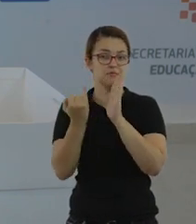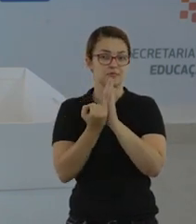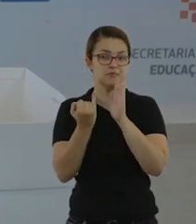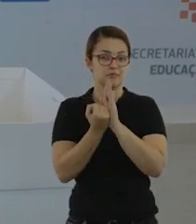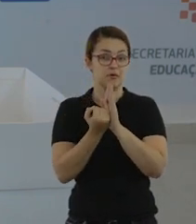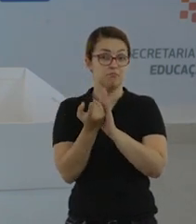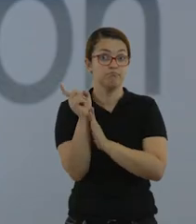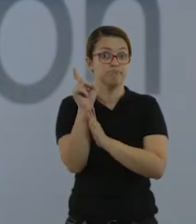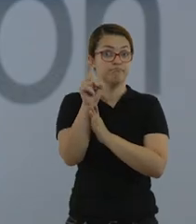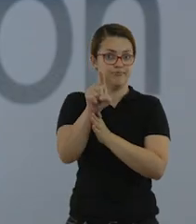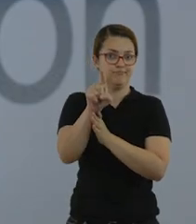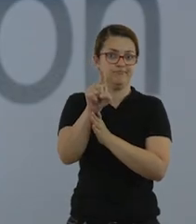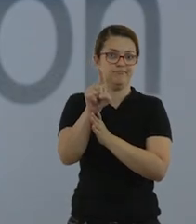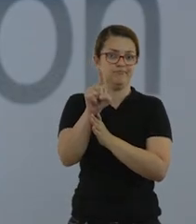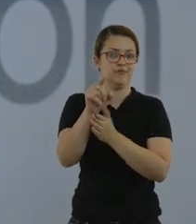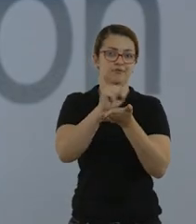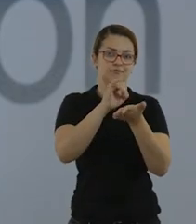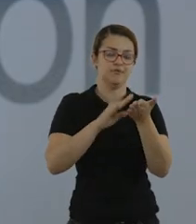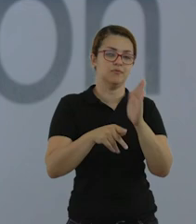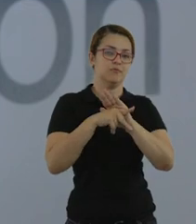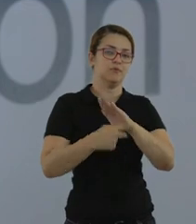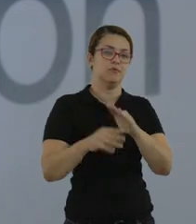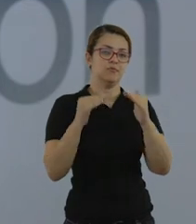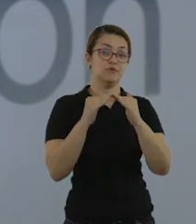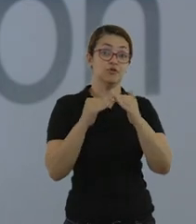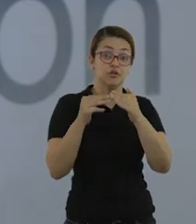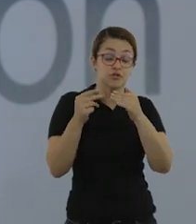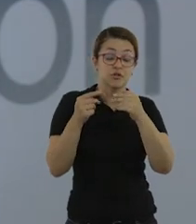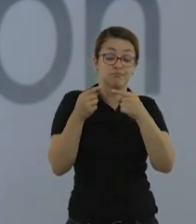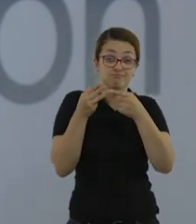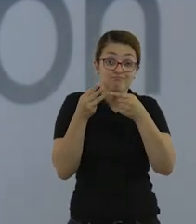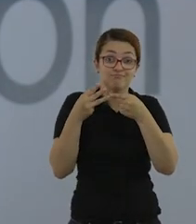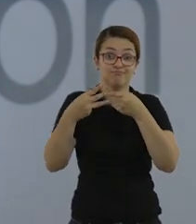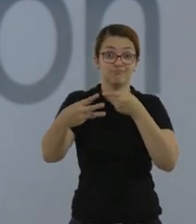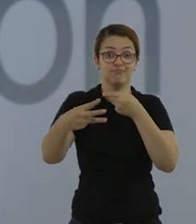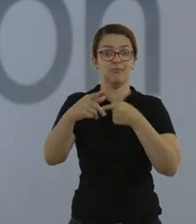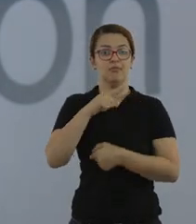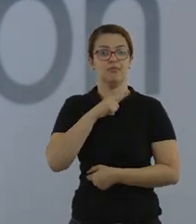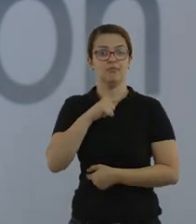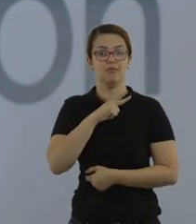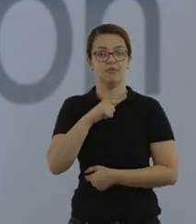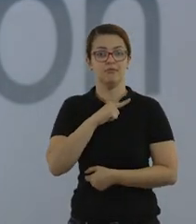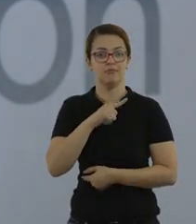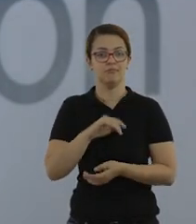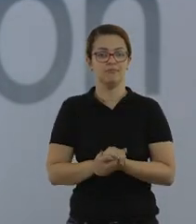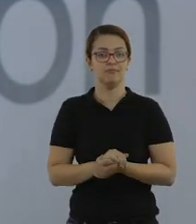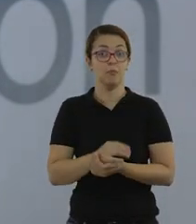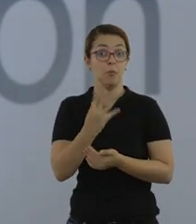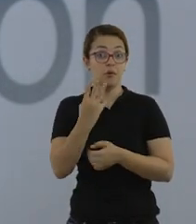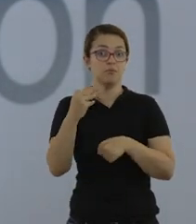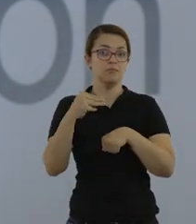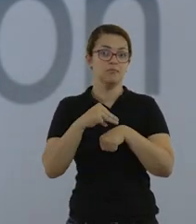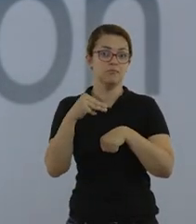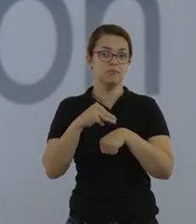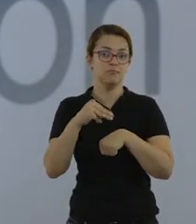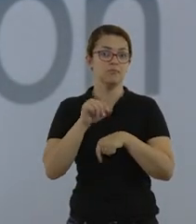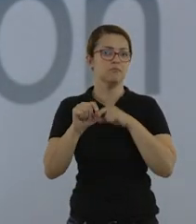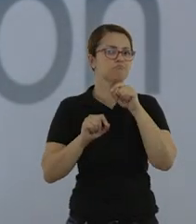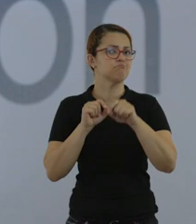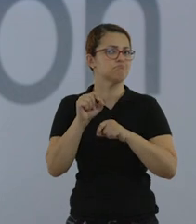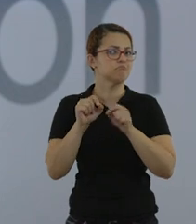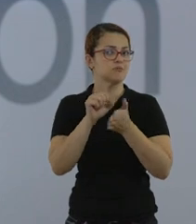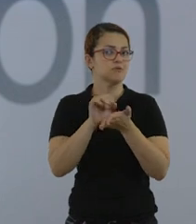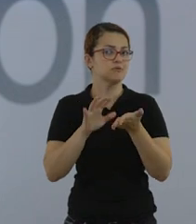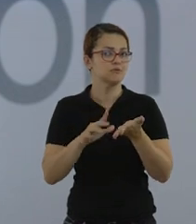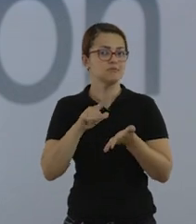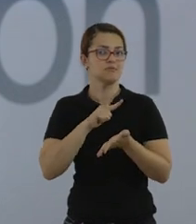Lição de Casa. Pessoal, nós estamos na terceira semana e nós temos aí um quadro de rotina para desenvolver no decorrer da semana.